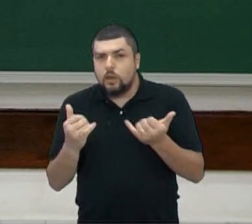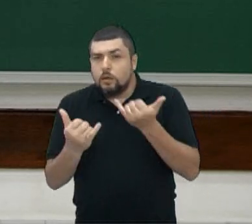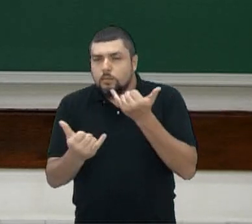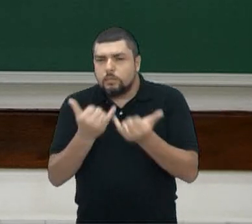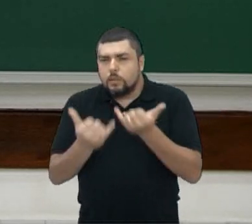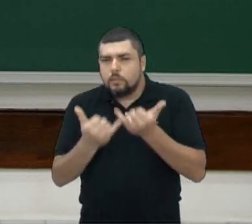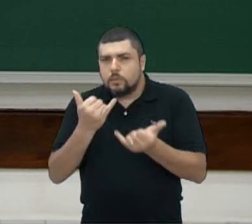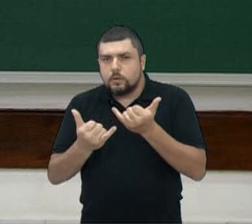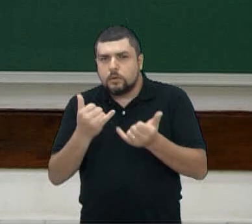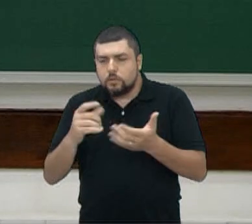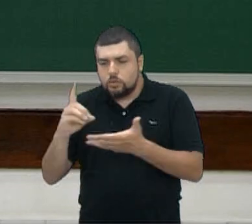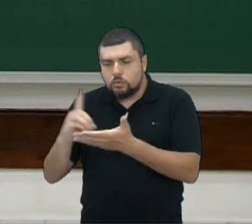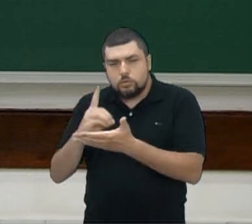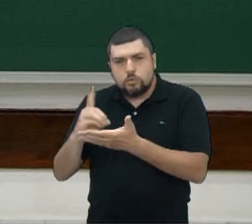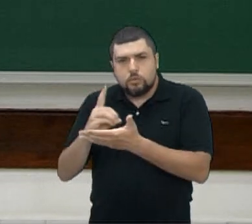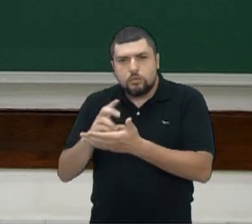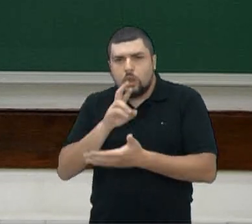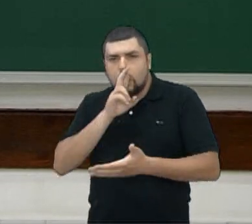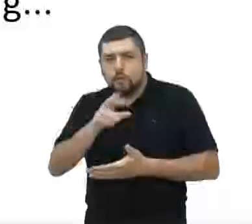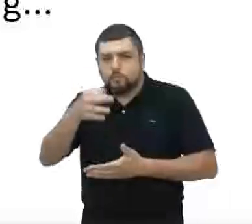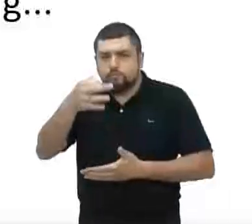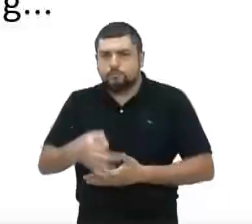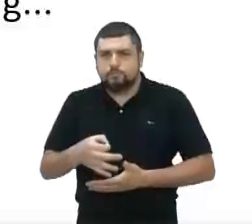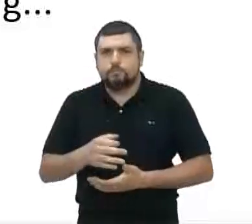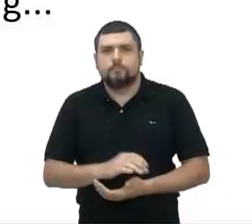for e marquem a resposta correta.